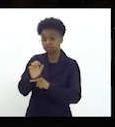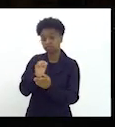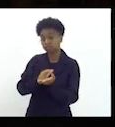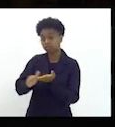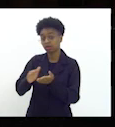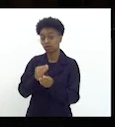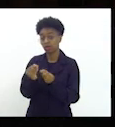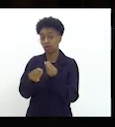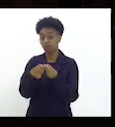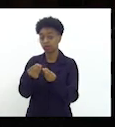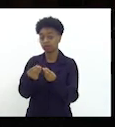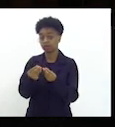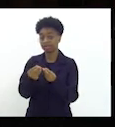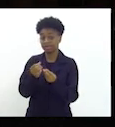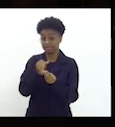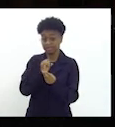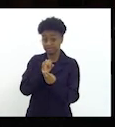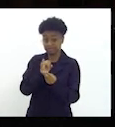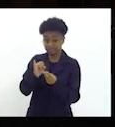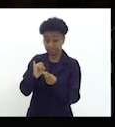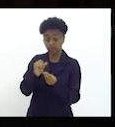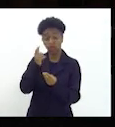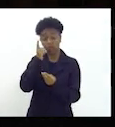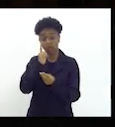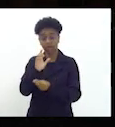aquilo que é empenhado